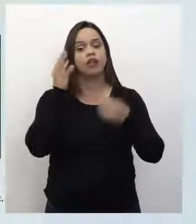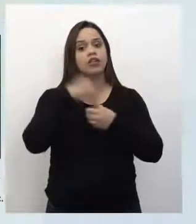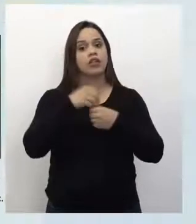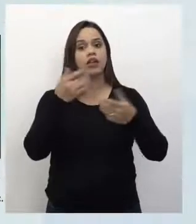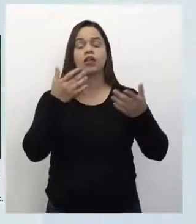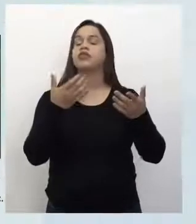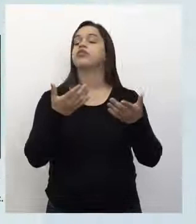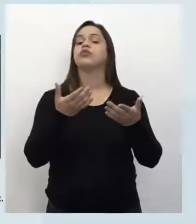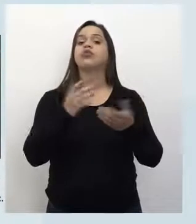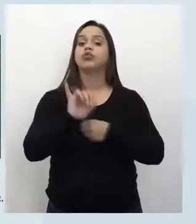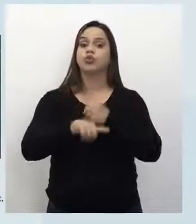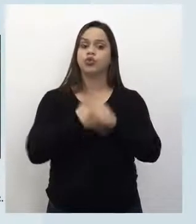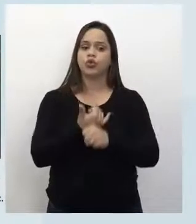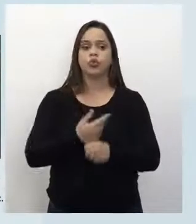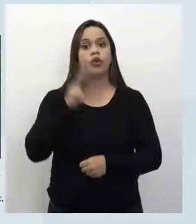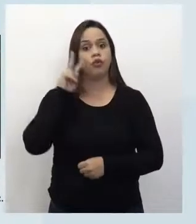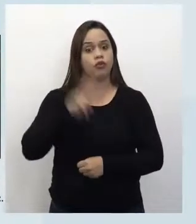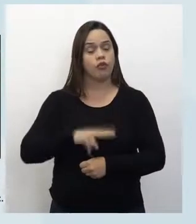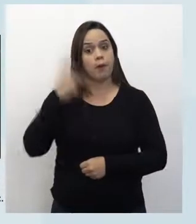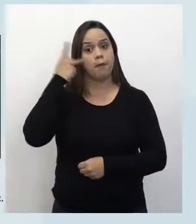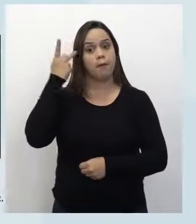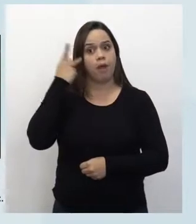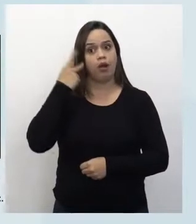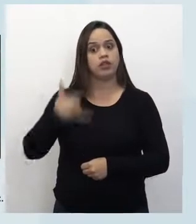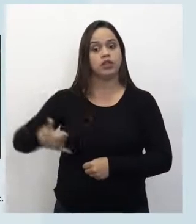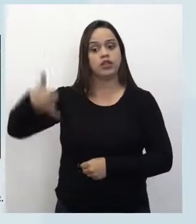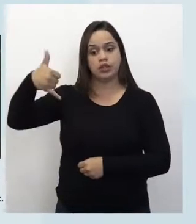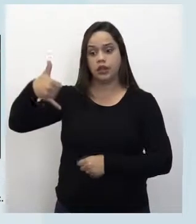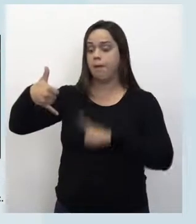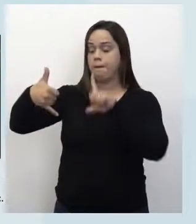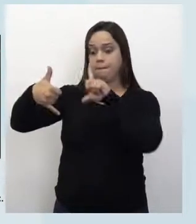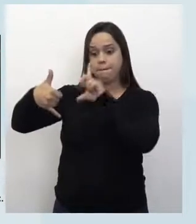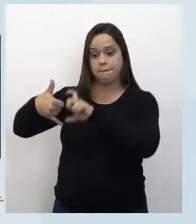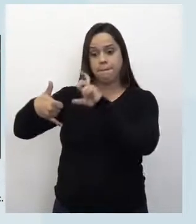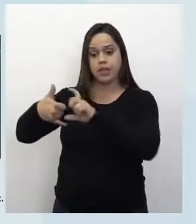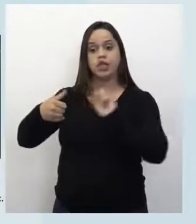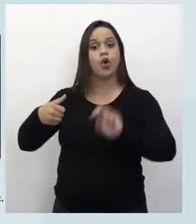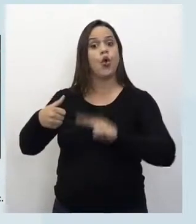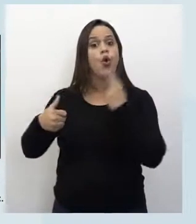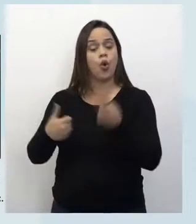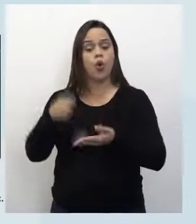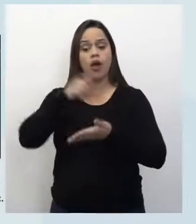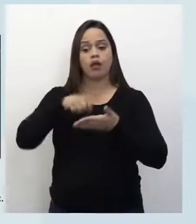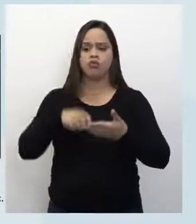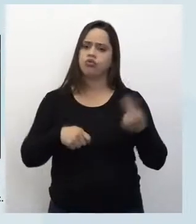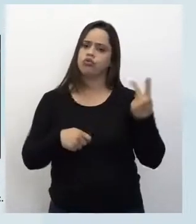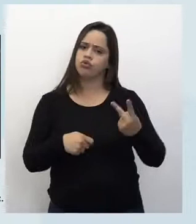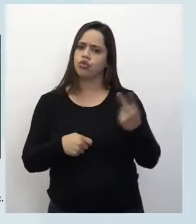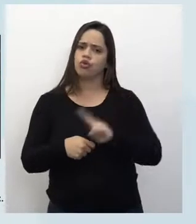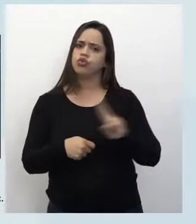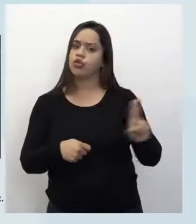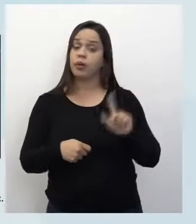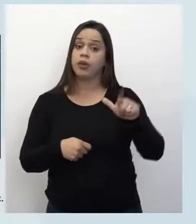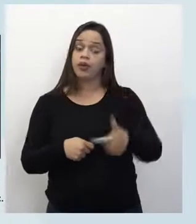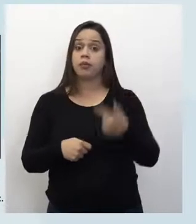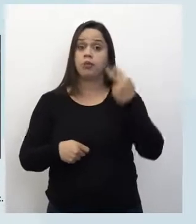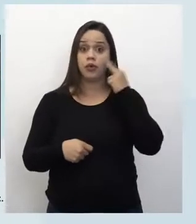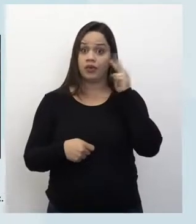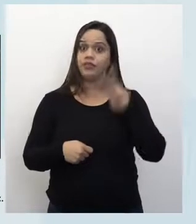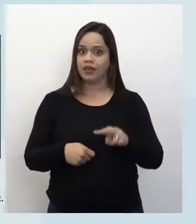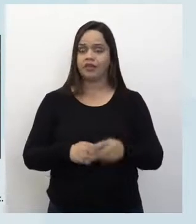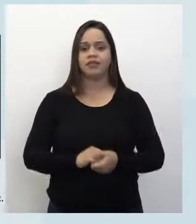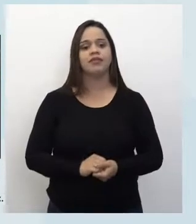companhias paulistas, printem a tela ou anotem pelo menos uns 2 nomes de grupos para a gente poder assistir depois,